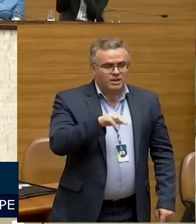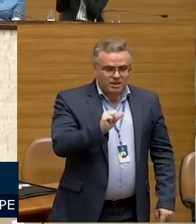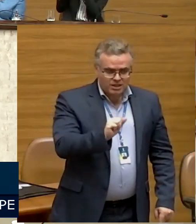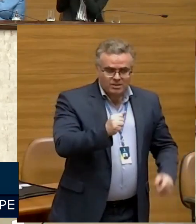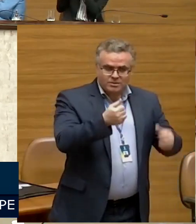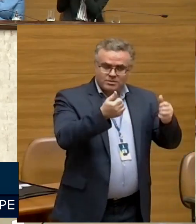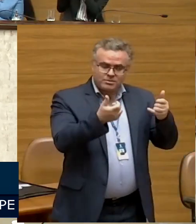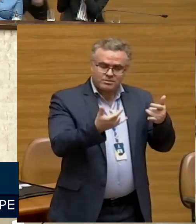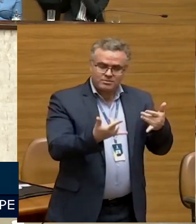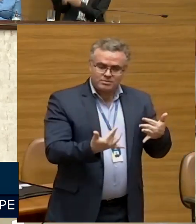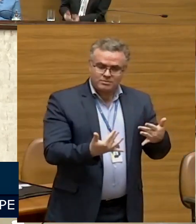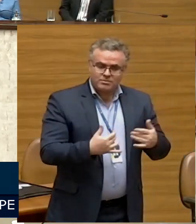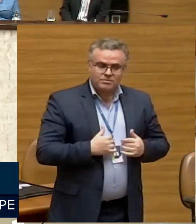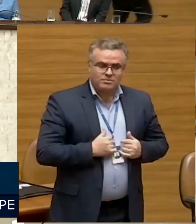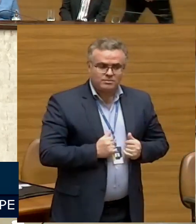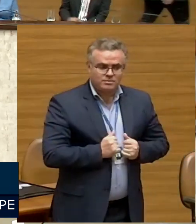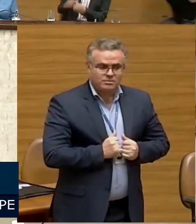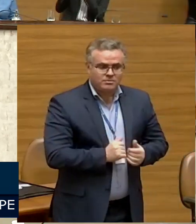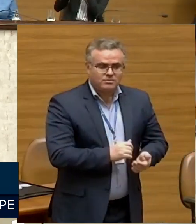sua explanação.